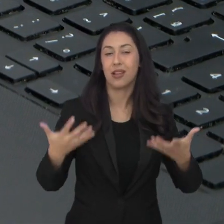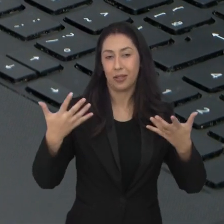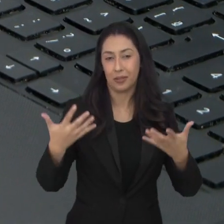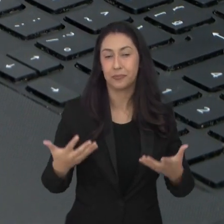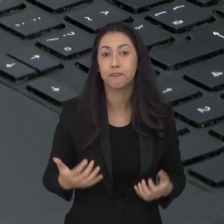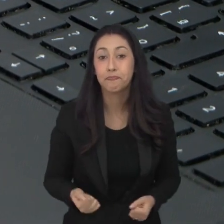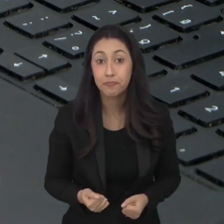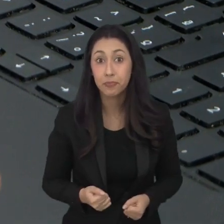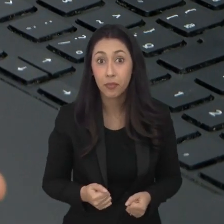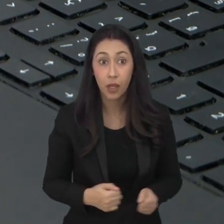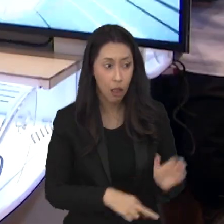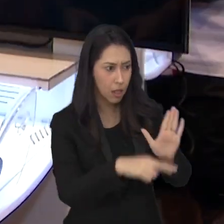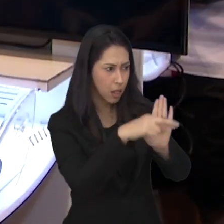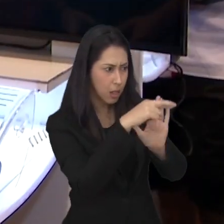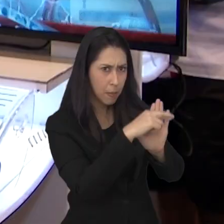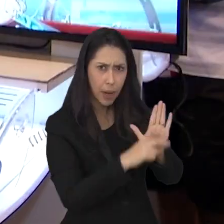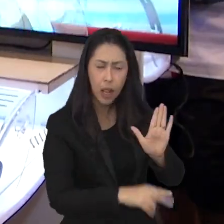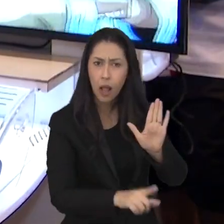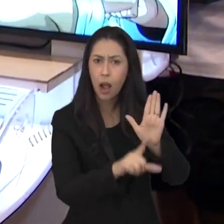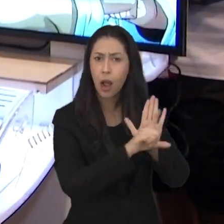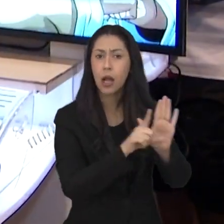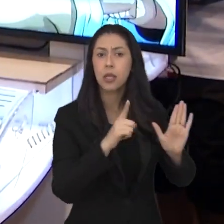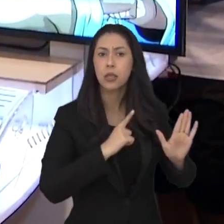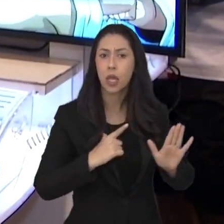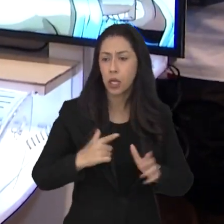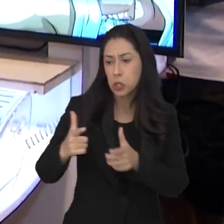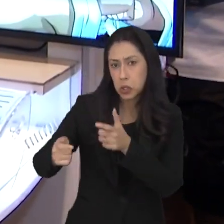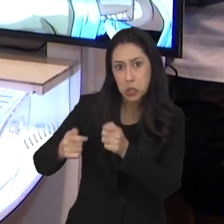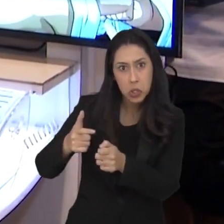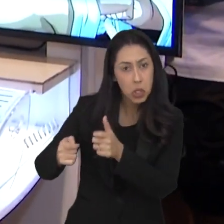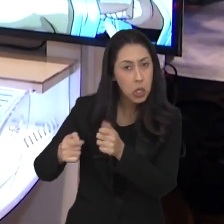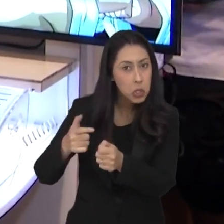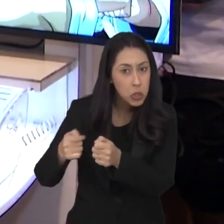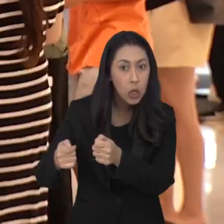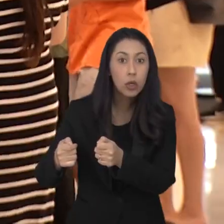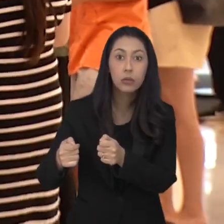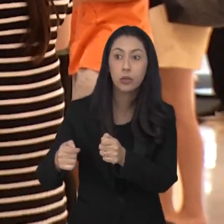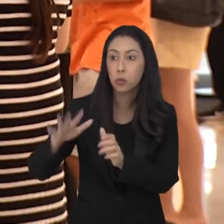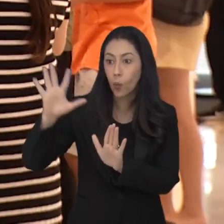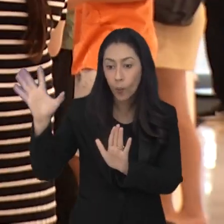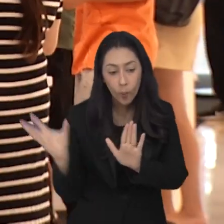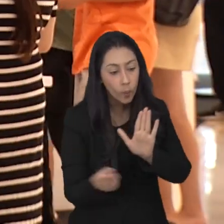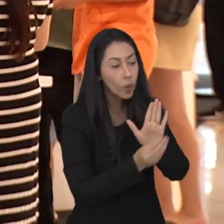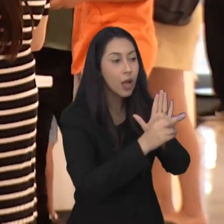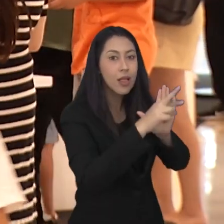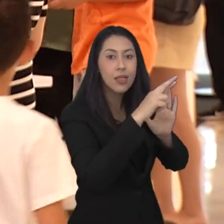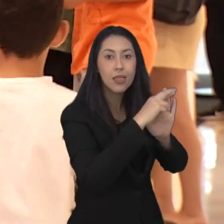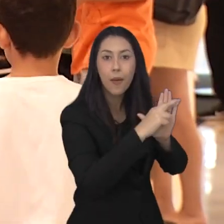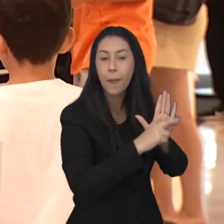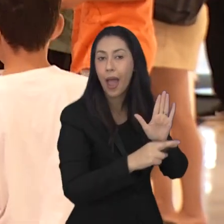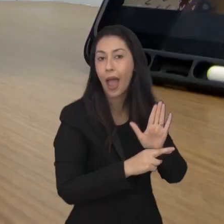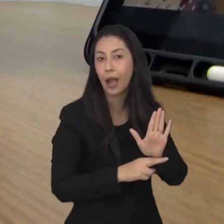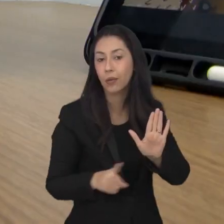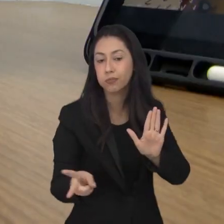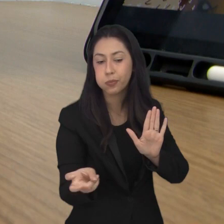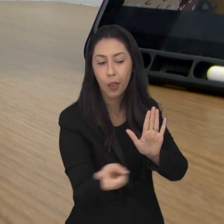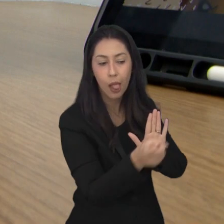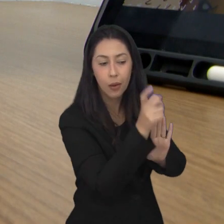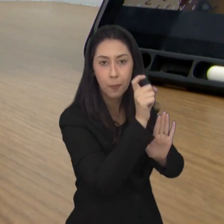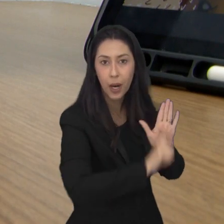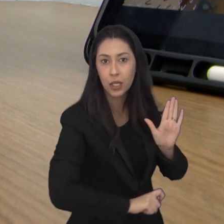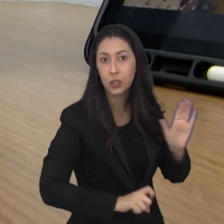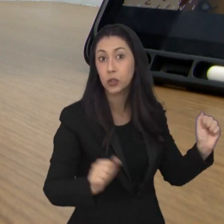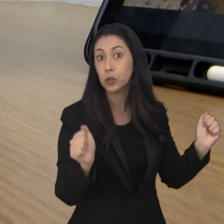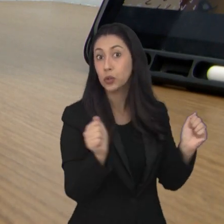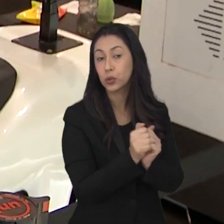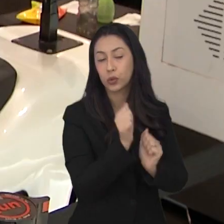criar universos como esse. O Marco Legal dos Games inclui os jogos eletrônicos nas mesmas regras de tributação dos equipamentos